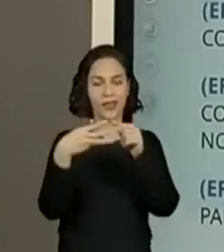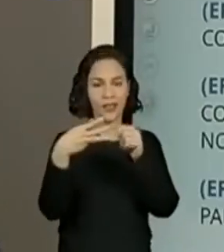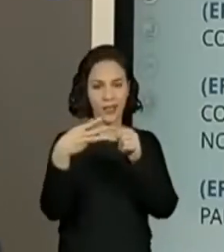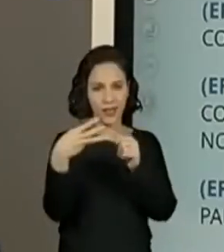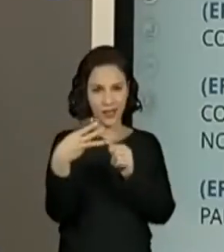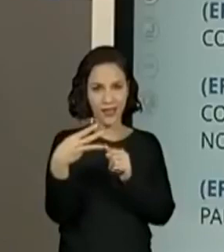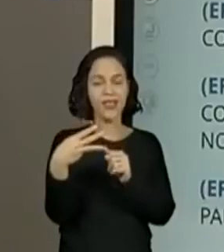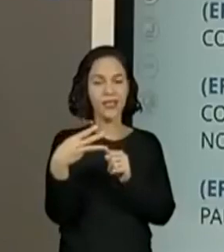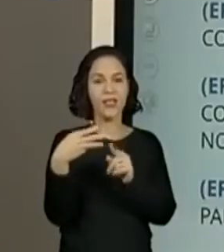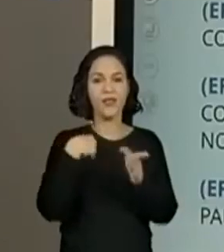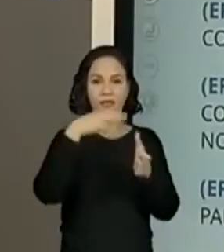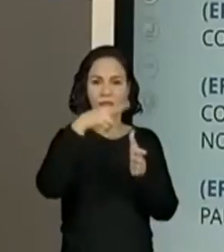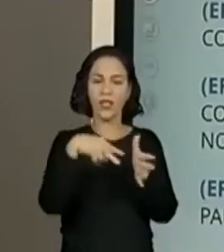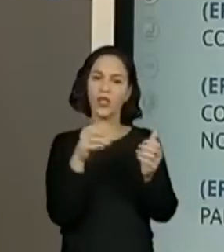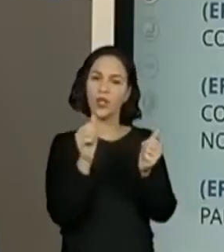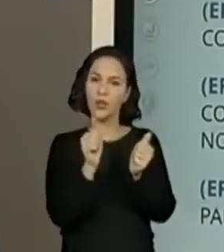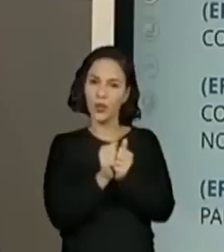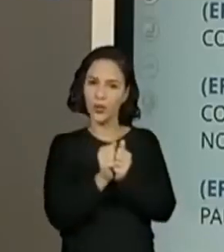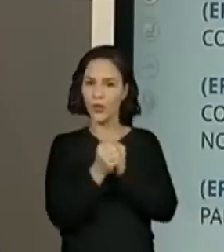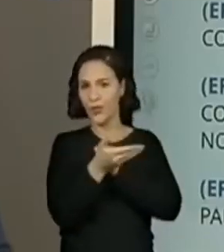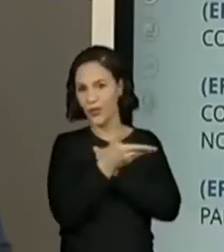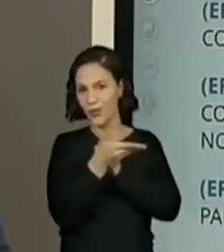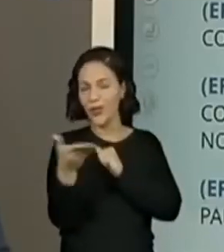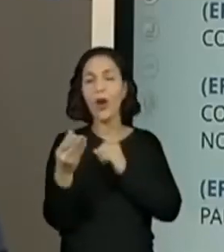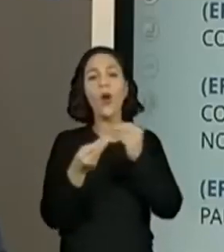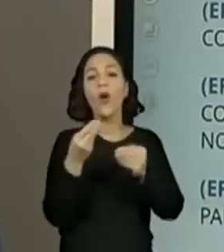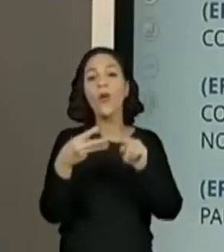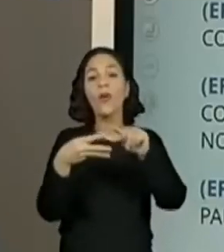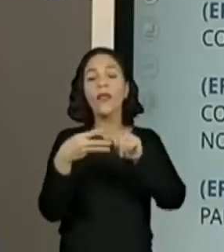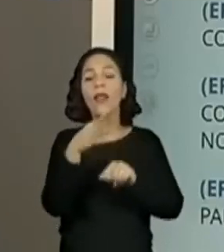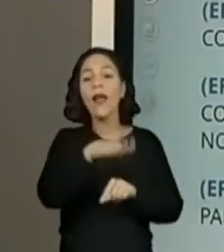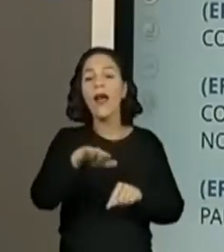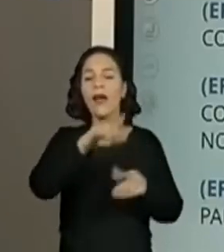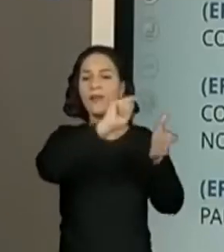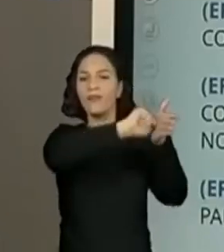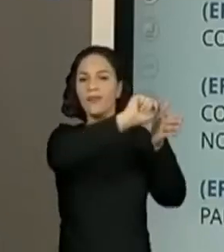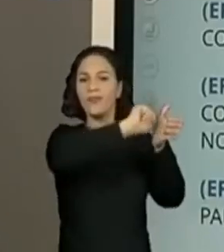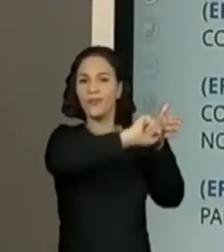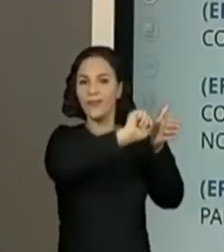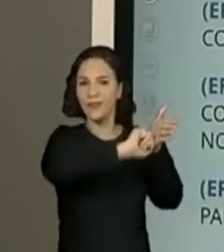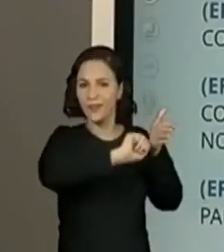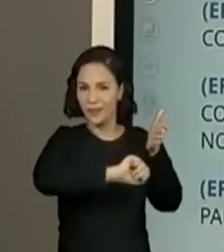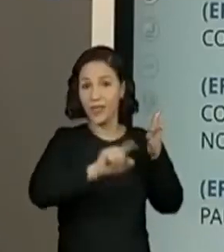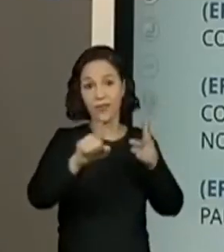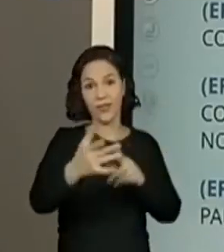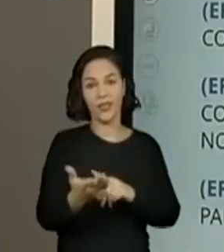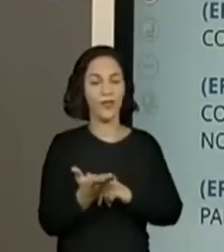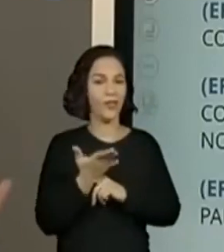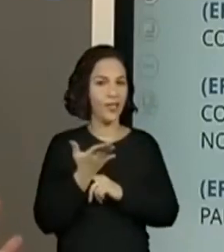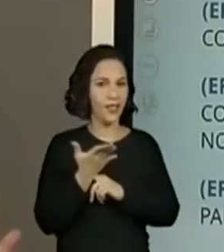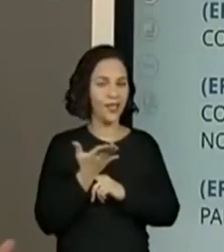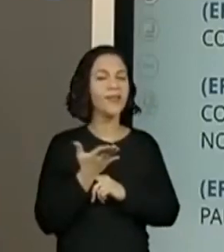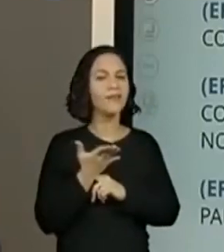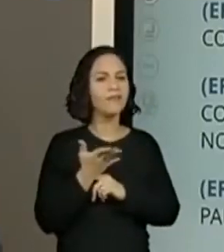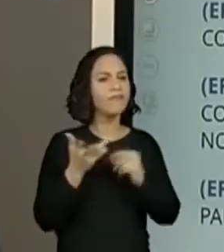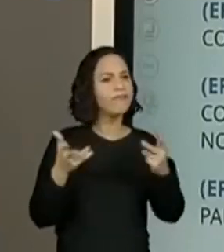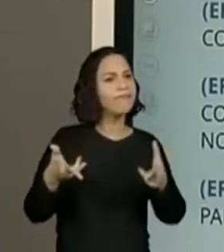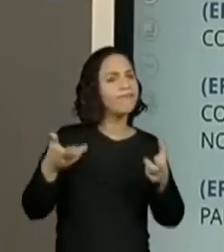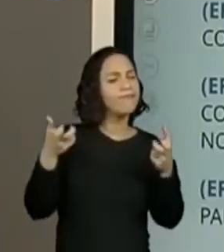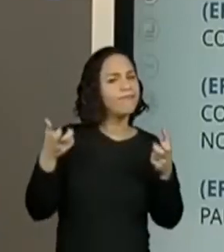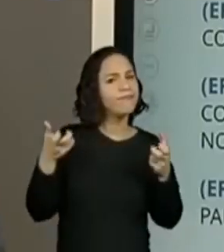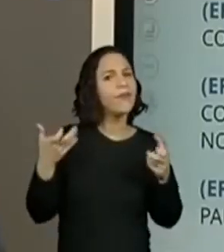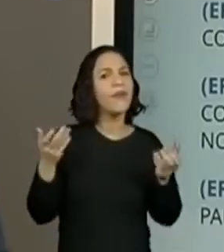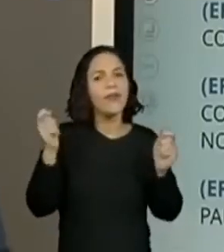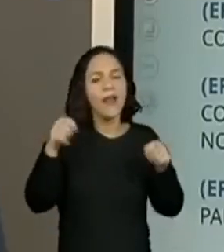com vocês como essas 3 crianças escreveram o escorregador. E vocês vão me ajudar a ver se a gente